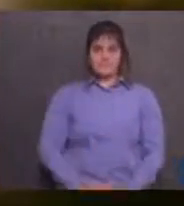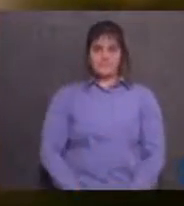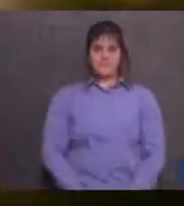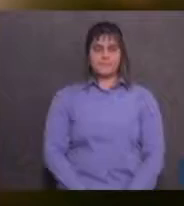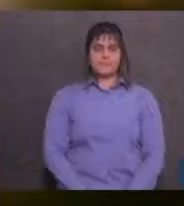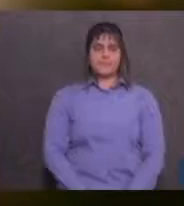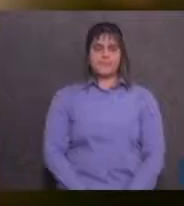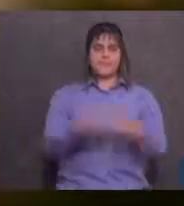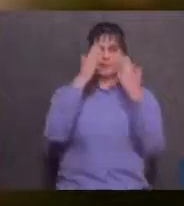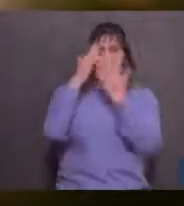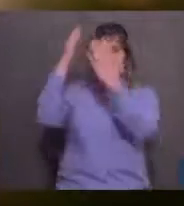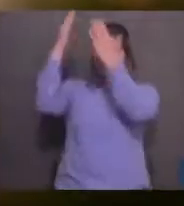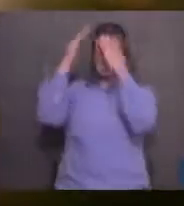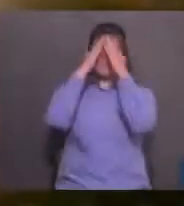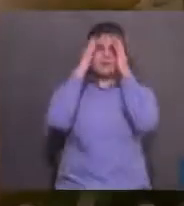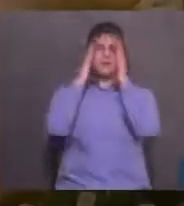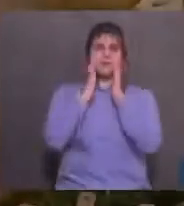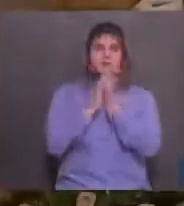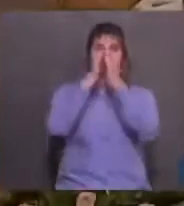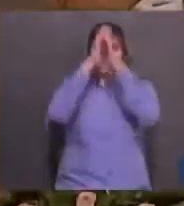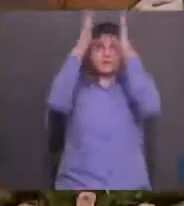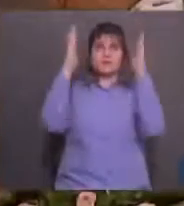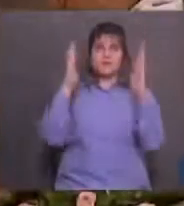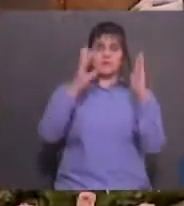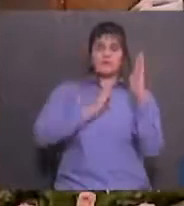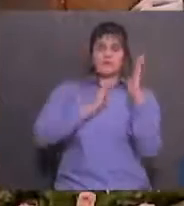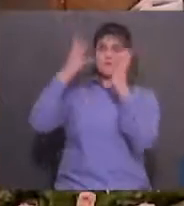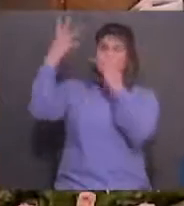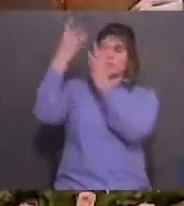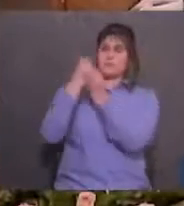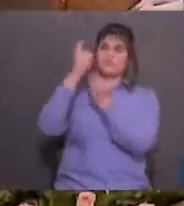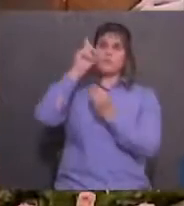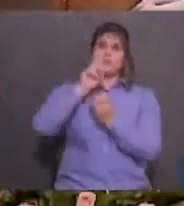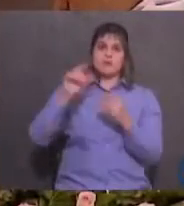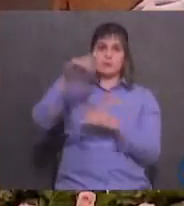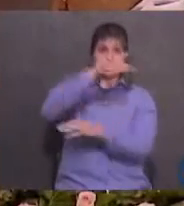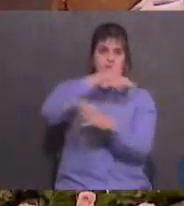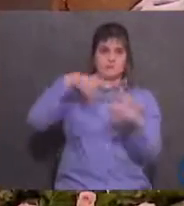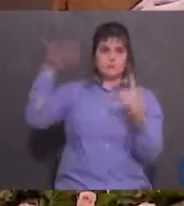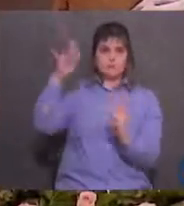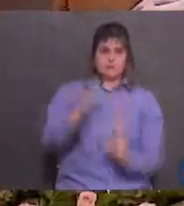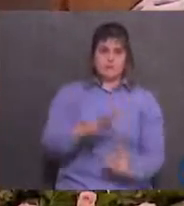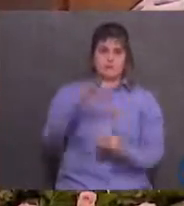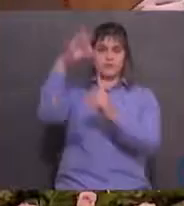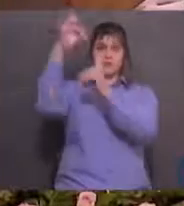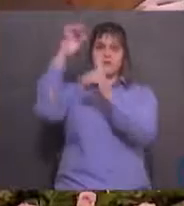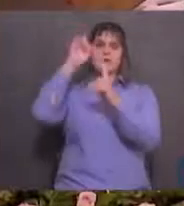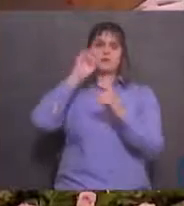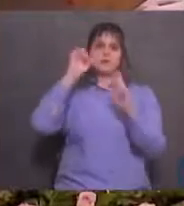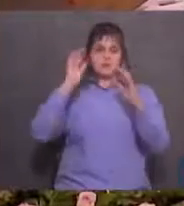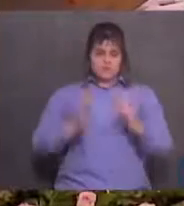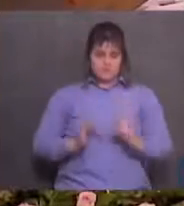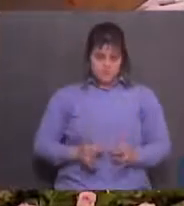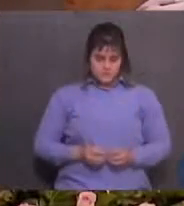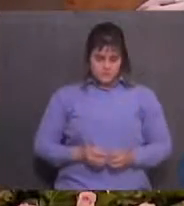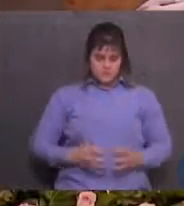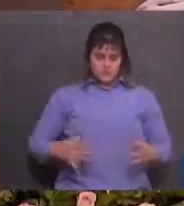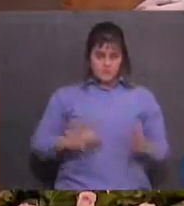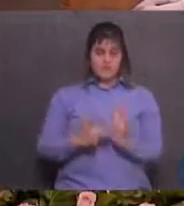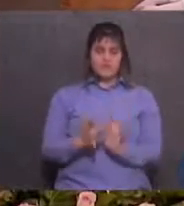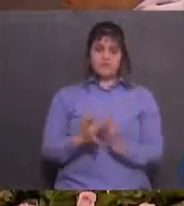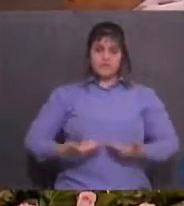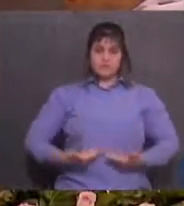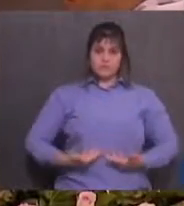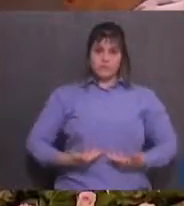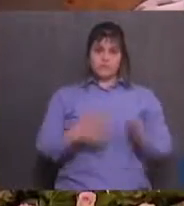Ave Maria, cheia de graça, o Senhor é convosco. Bendita sois vós entre as mulheres, e bendito é o fruto do vosso